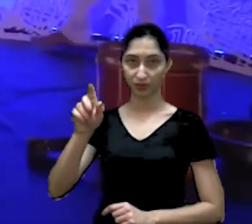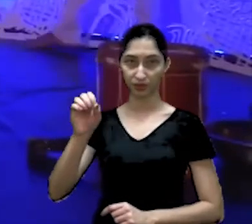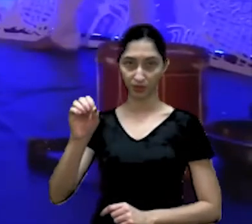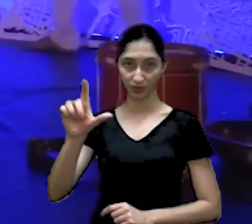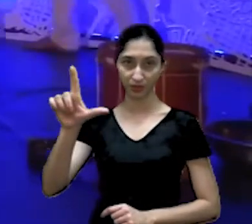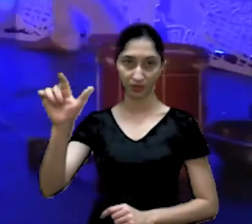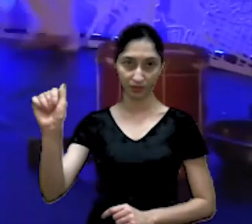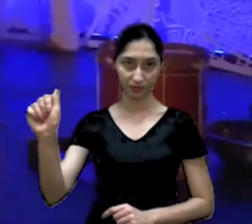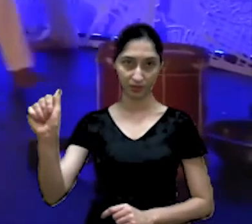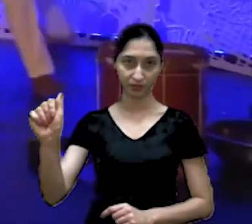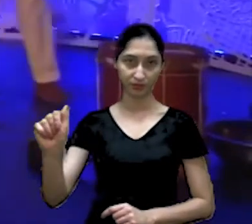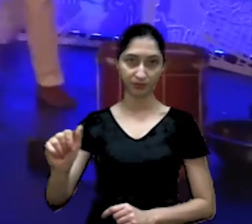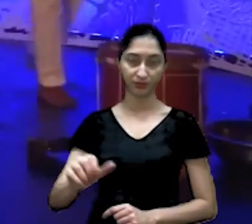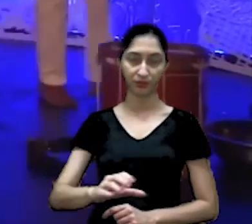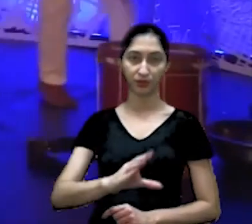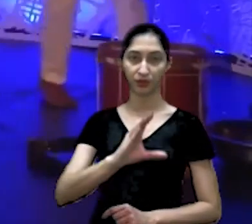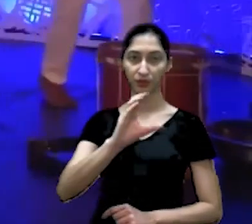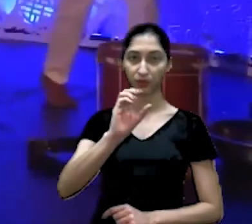Congo,